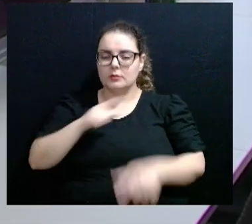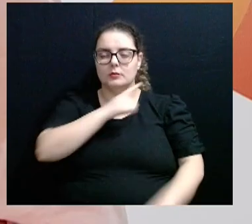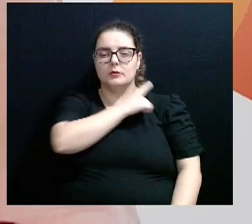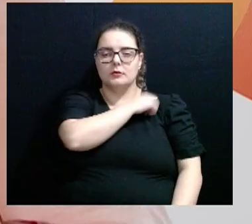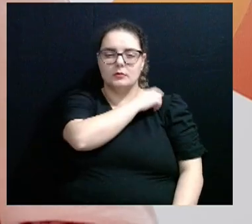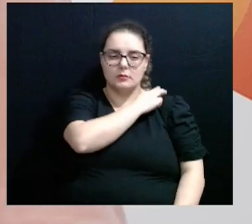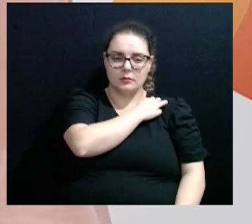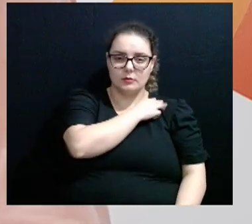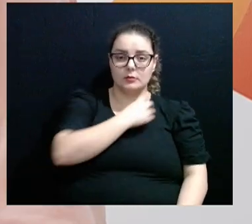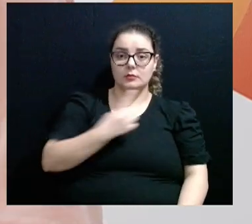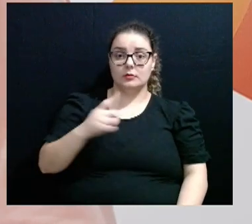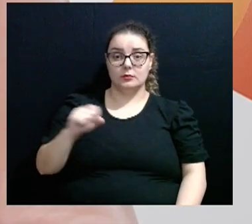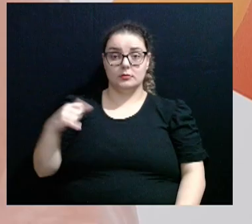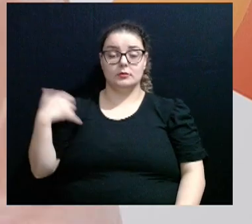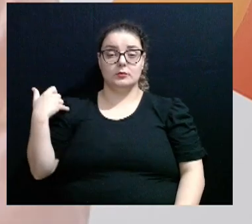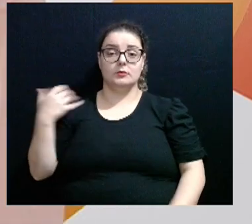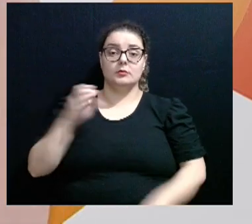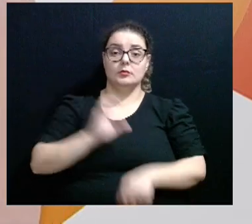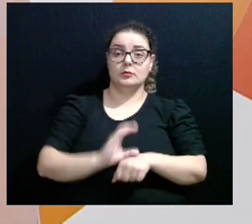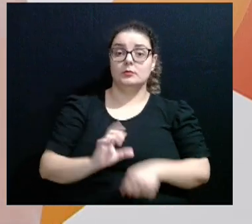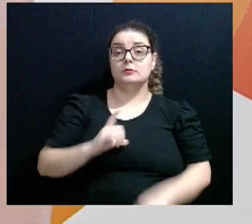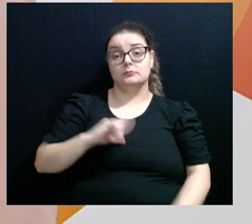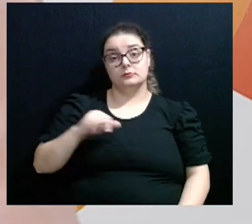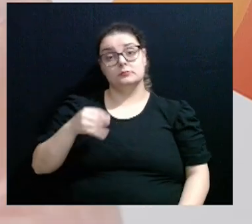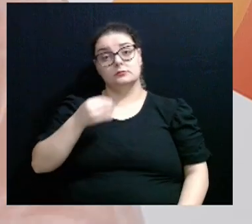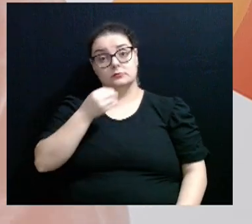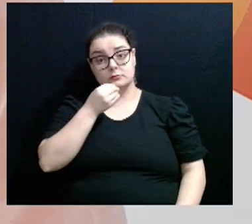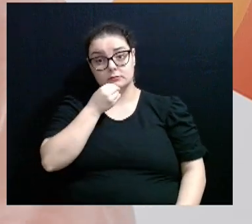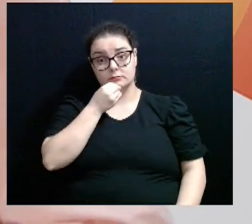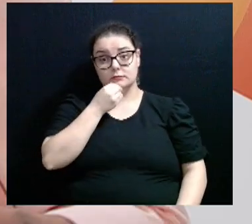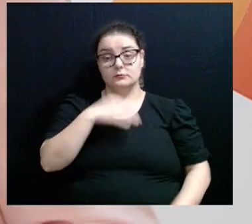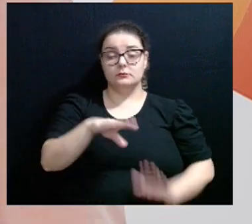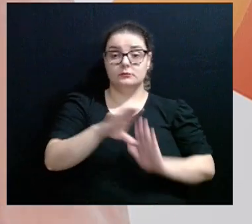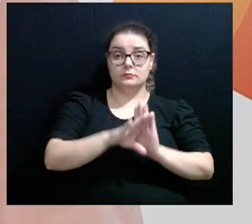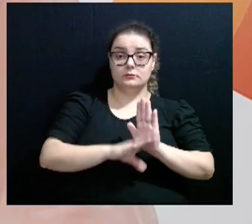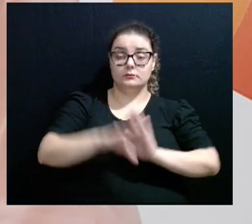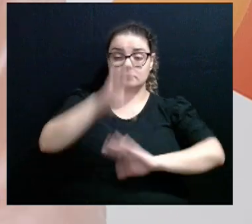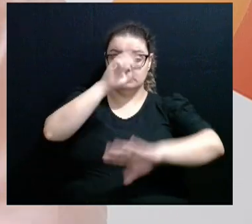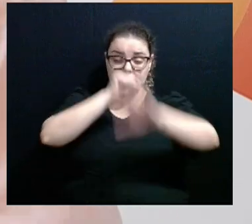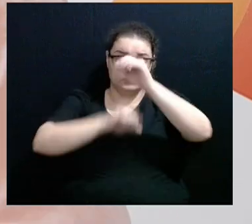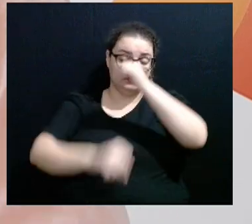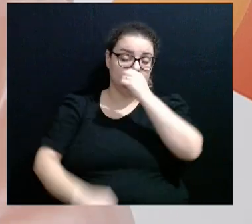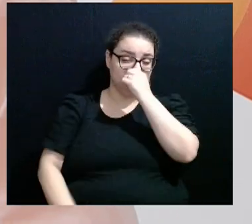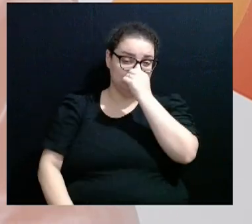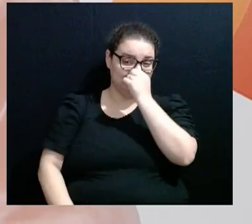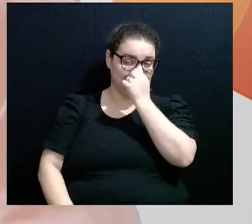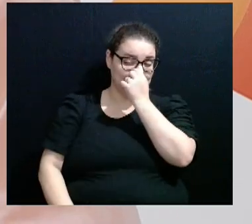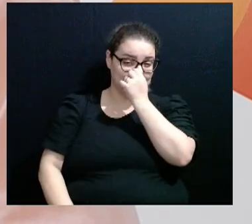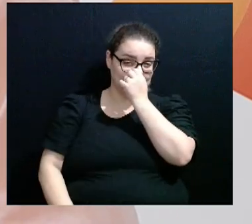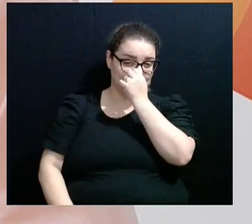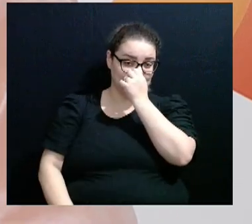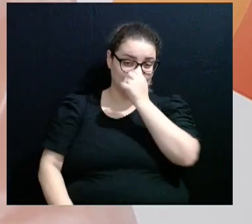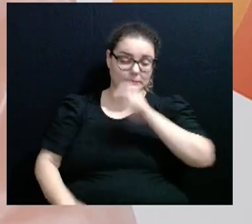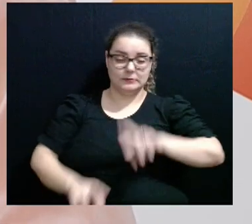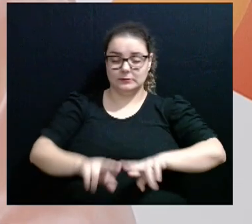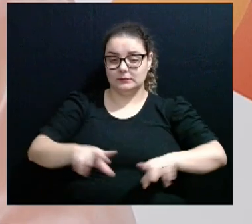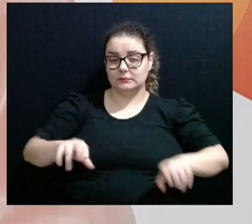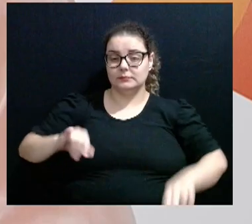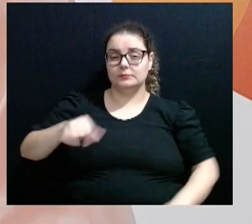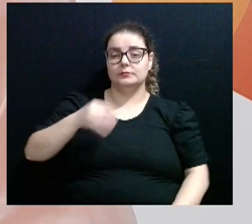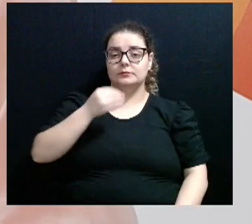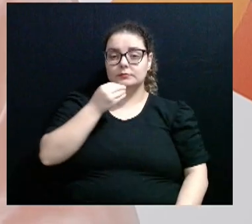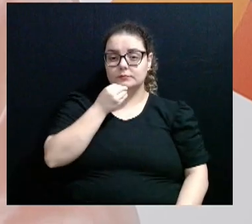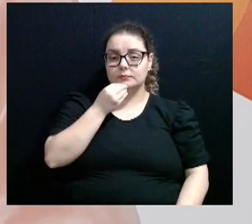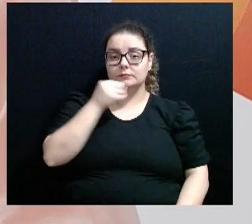concluiu o seu curso, ele tem oportunidade de entrar no programa de aprendiz, que também tem diversas oportunidades na região. Isso tudo